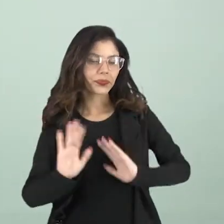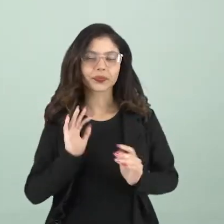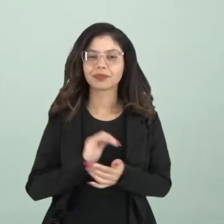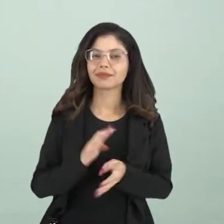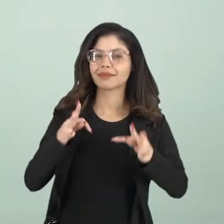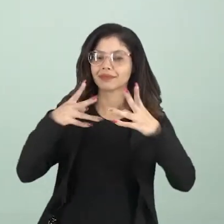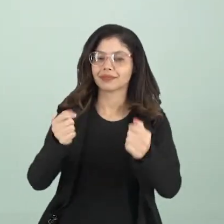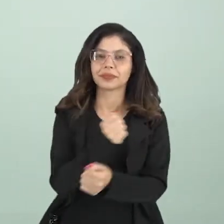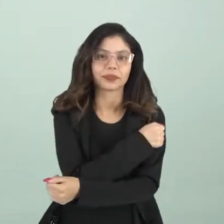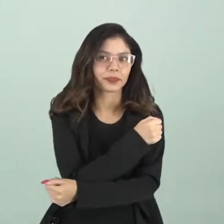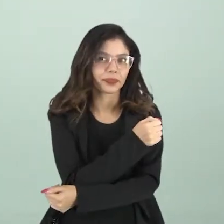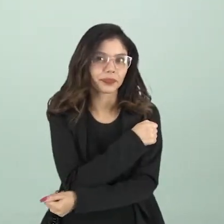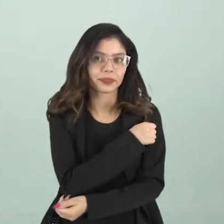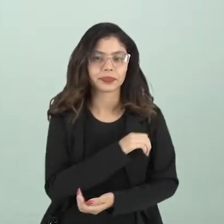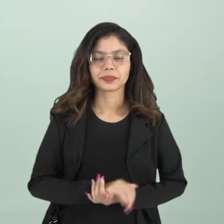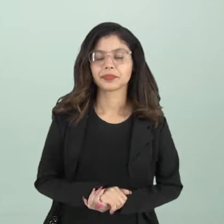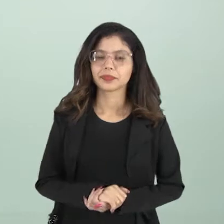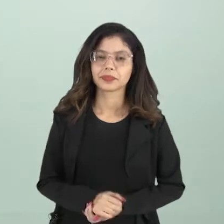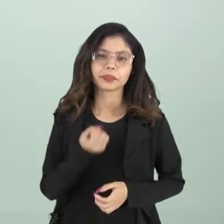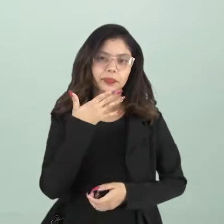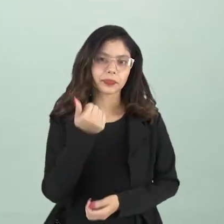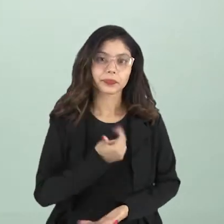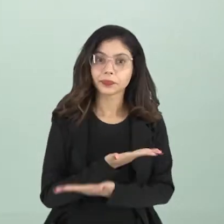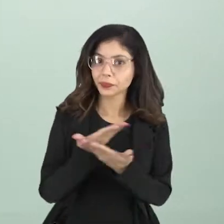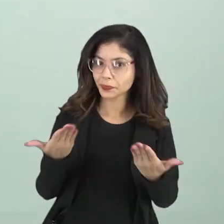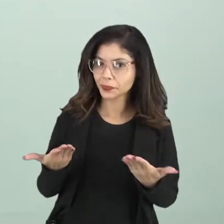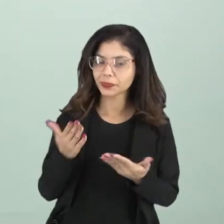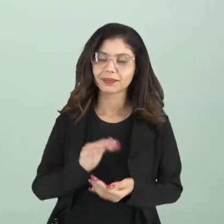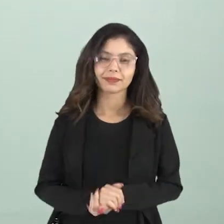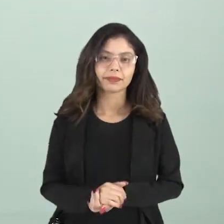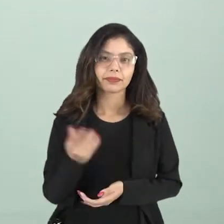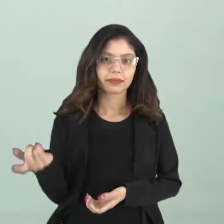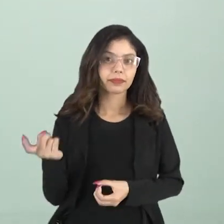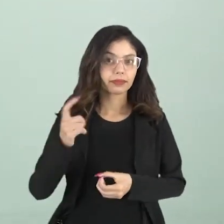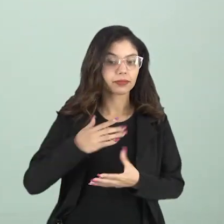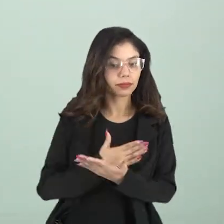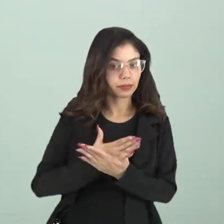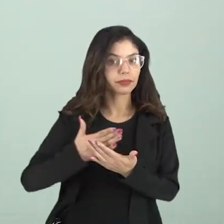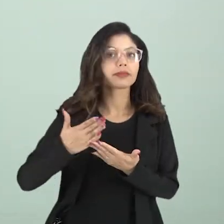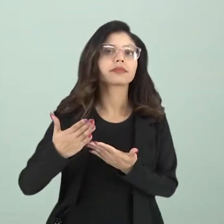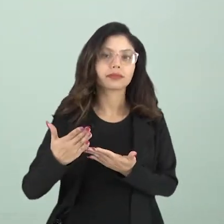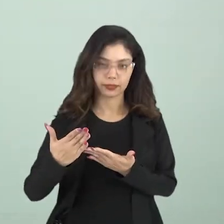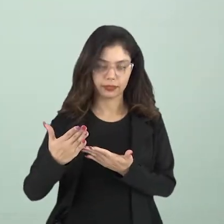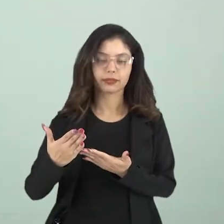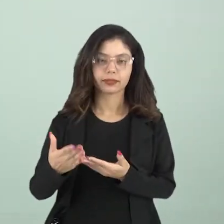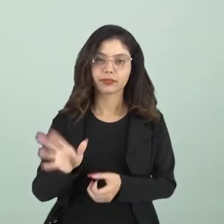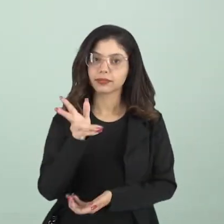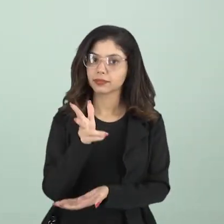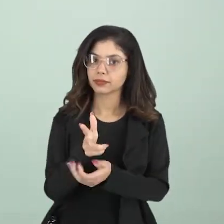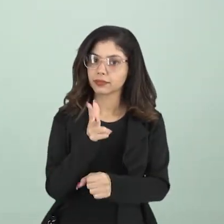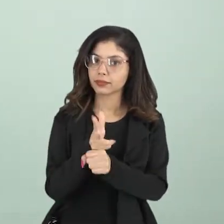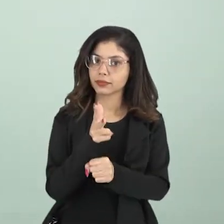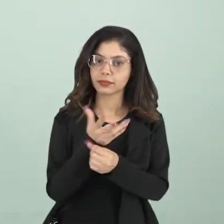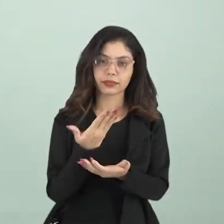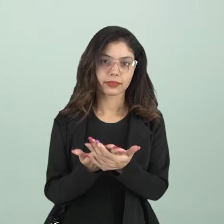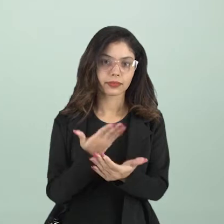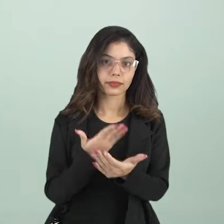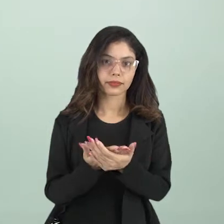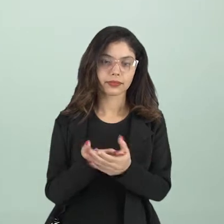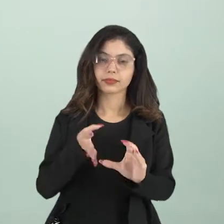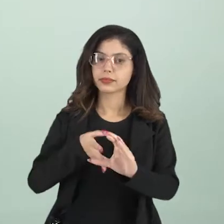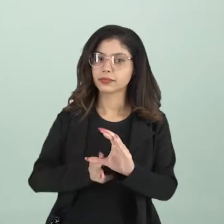Olá a todos os alunos e alunas, tudo bem com vocês? Estamos dando início a mais uma videoaula do